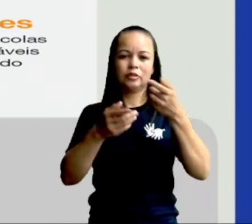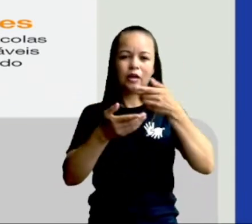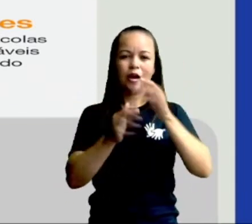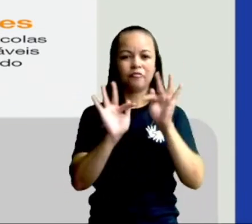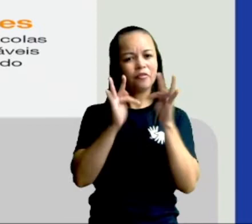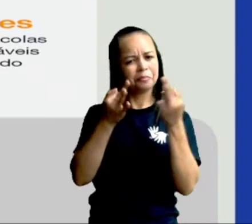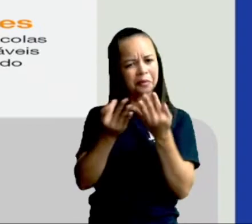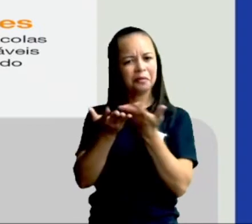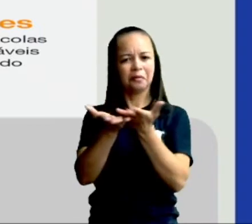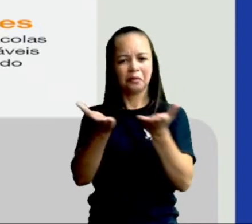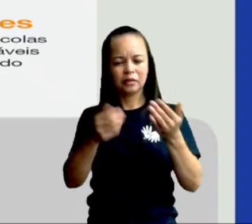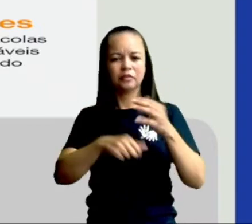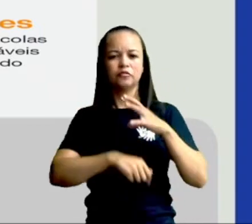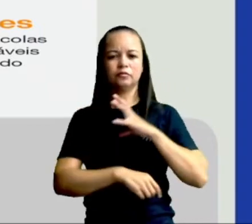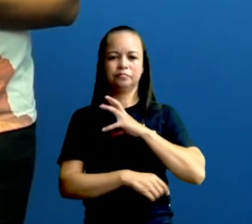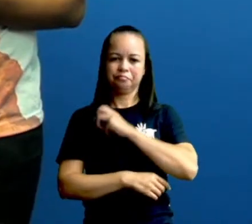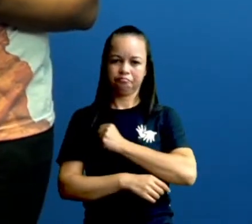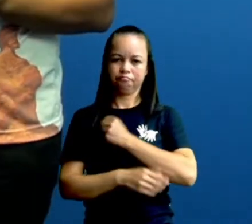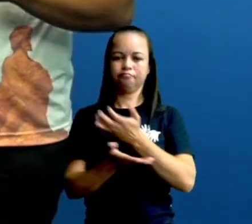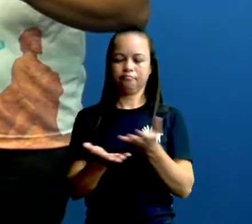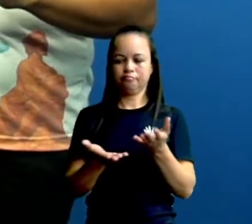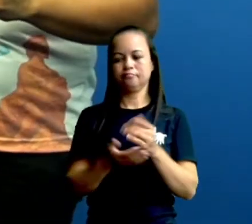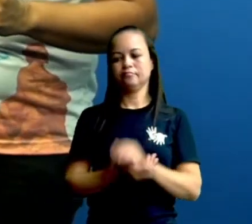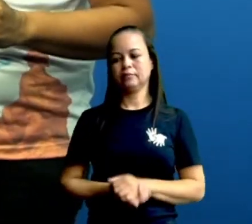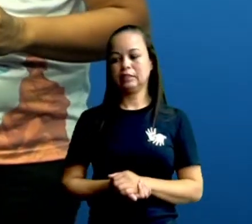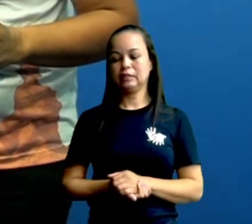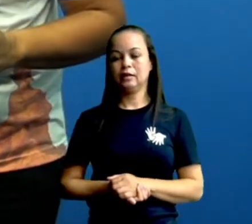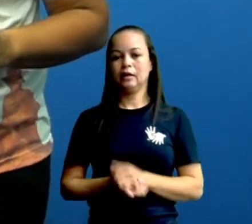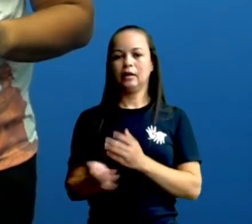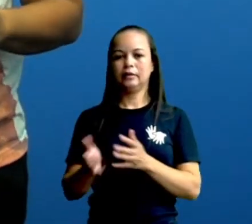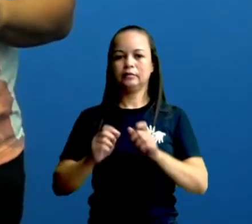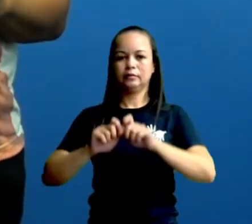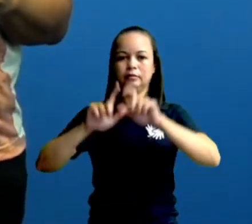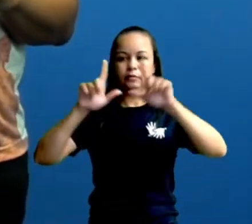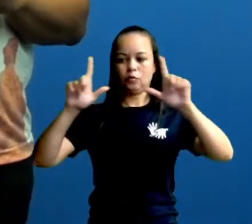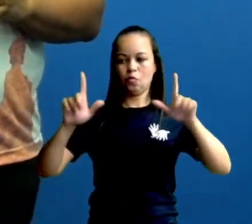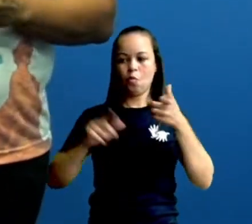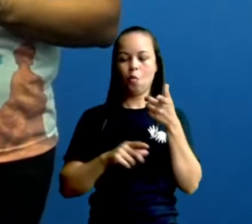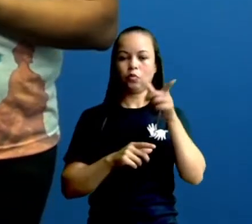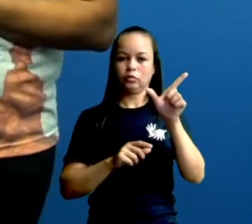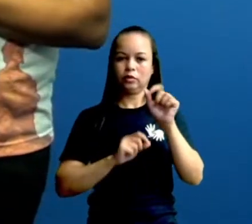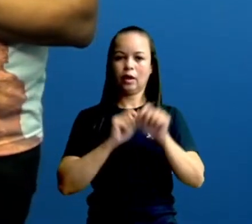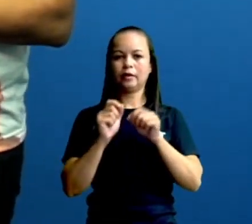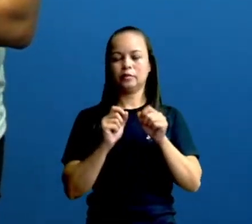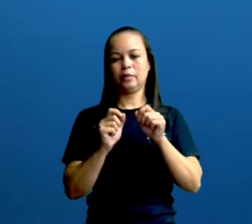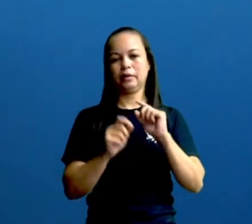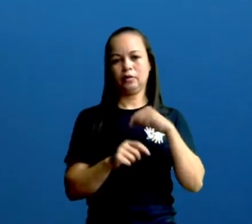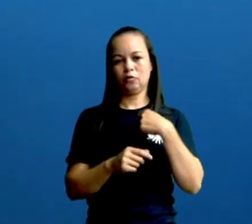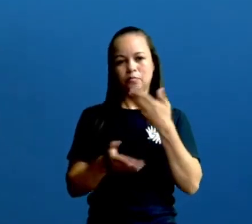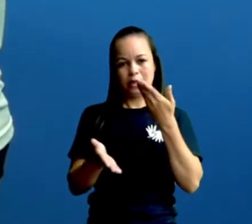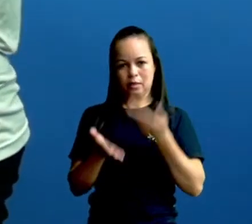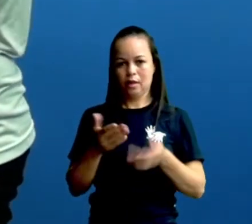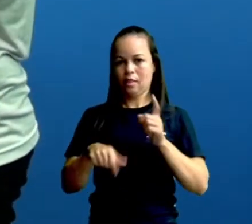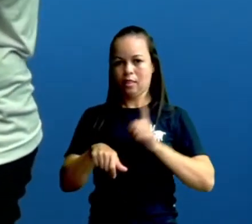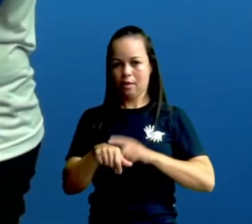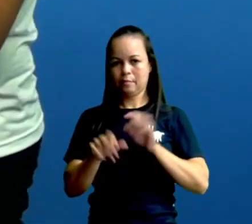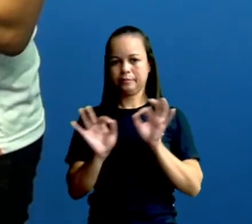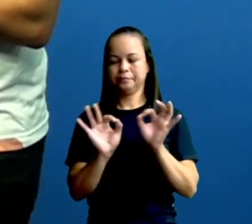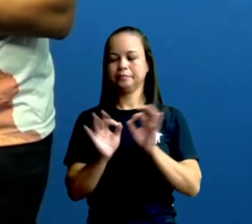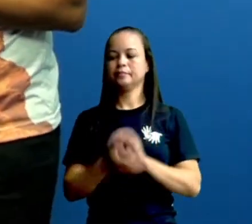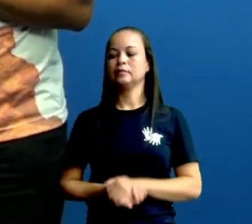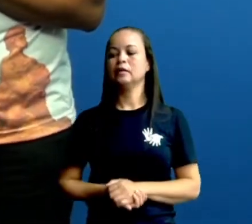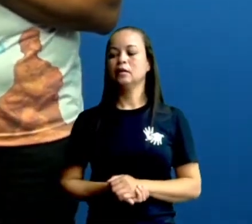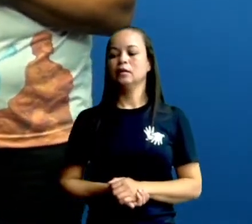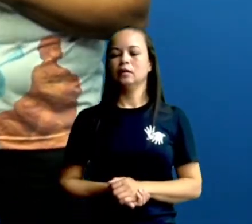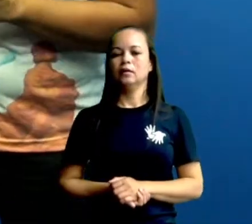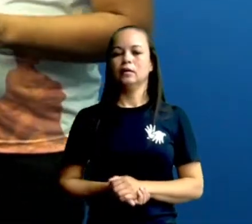com excelência. Volta aqui comigo, por favor, produção, e já vou pedir para a produção ir para o nosso próximo slide para que a gente não perca tempo. E aí, eu não poderia deixar de falar